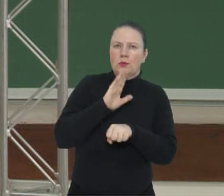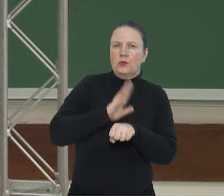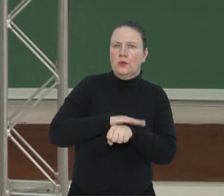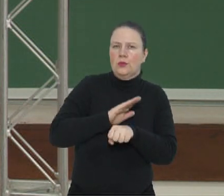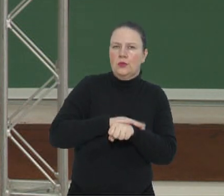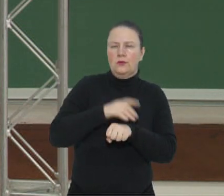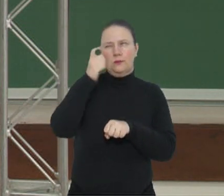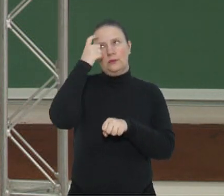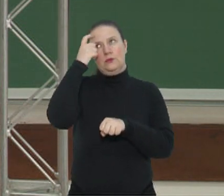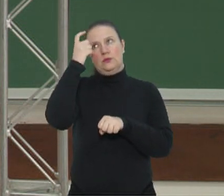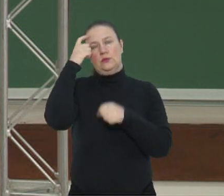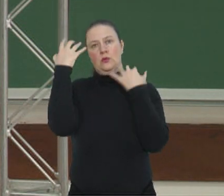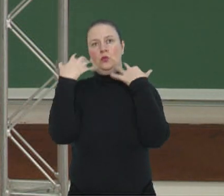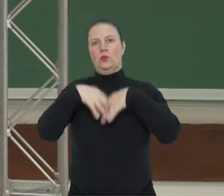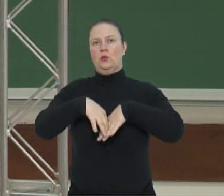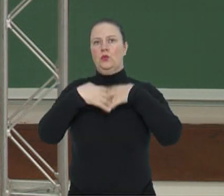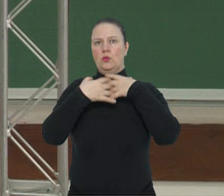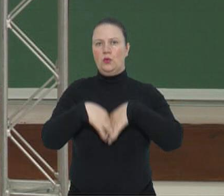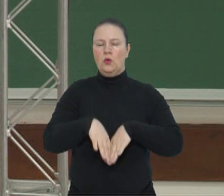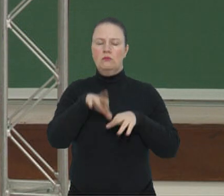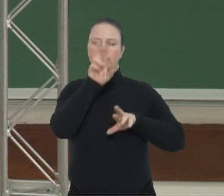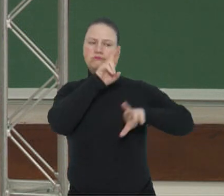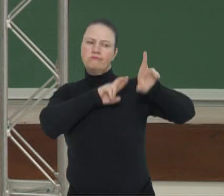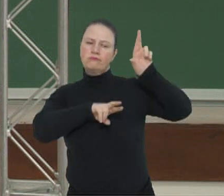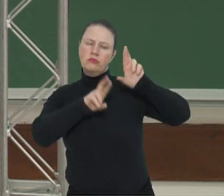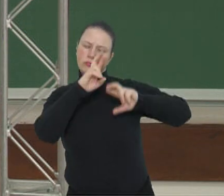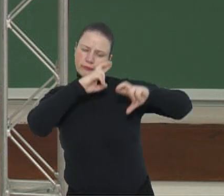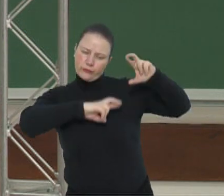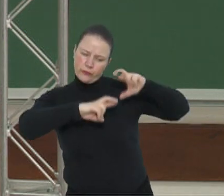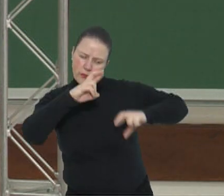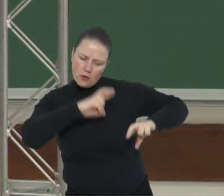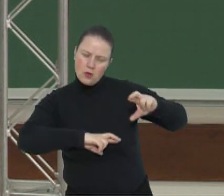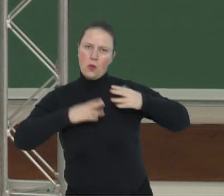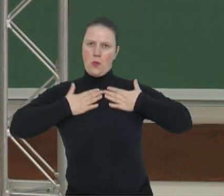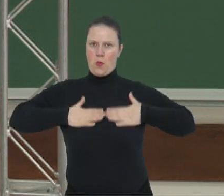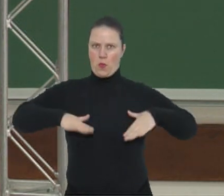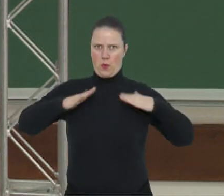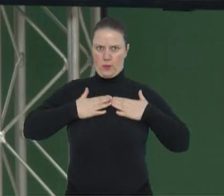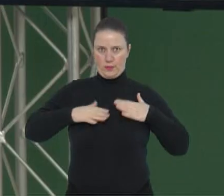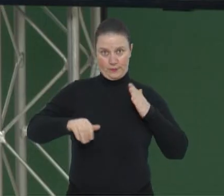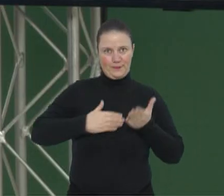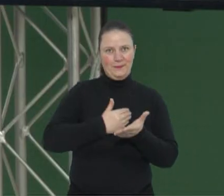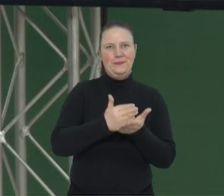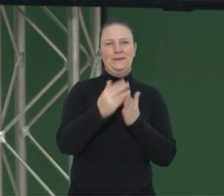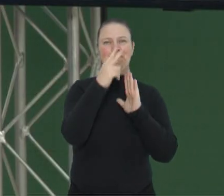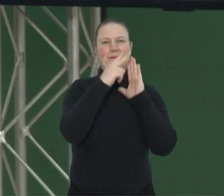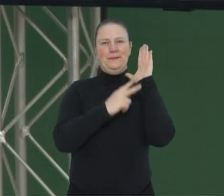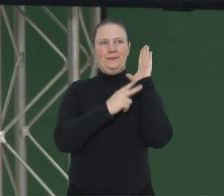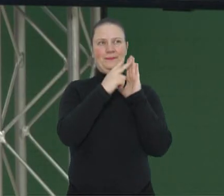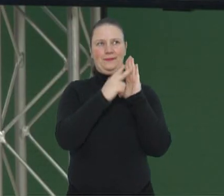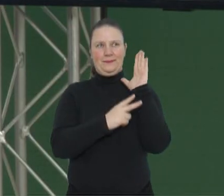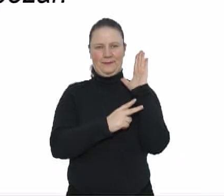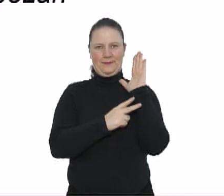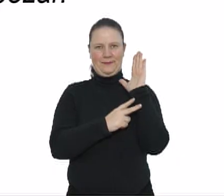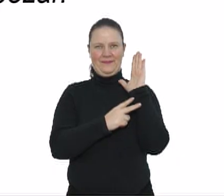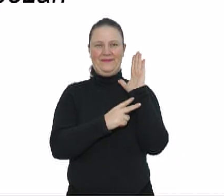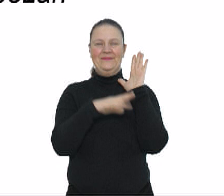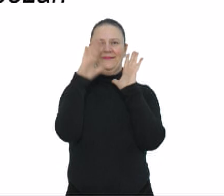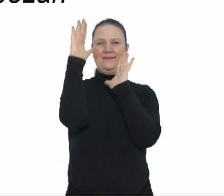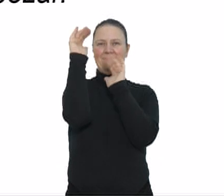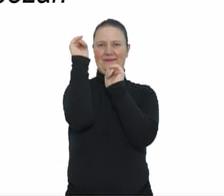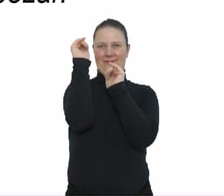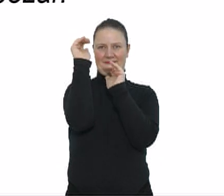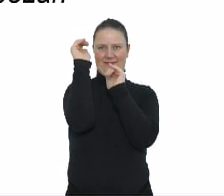fazer uma reflexão e analisar aí com calma, ok? Vamos à leitura. Viajar